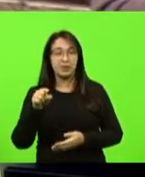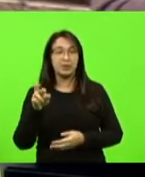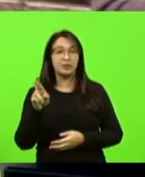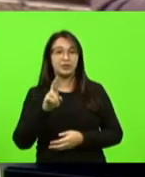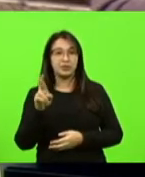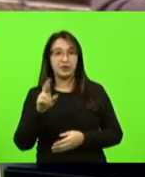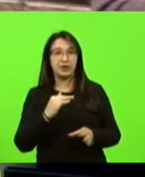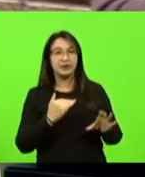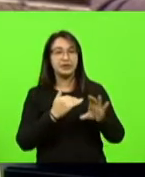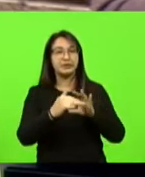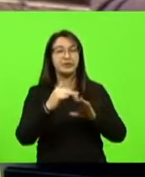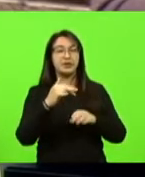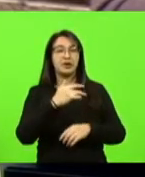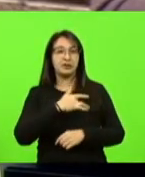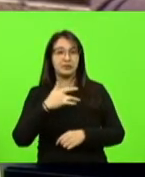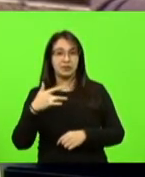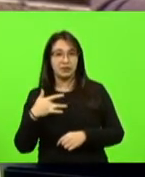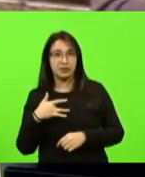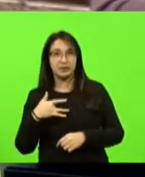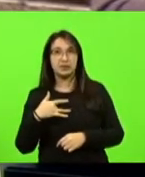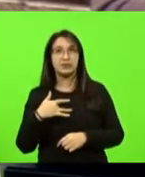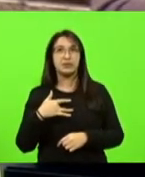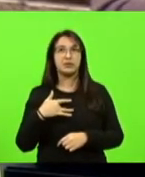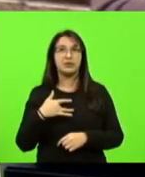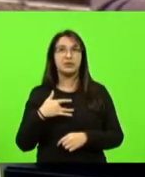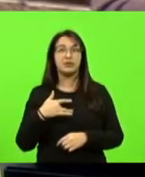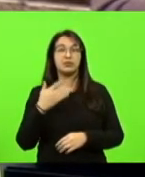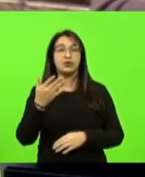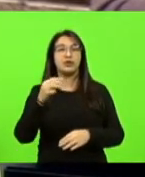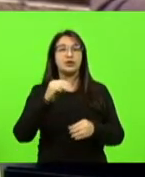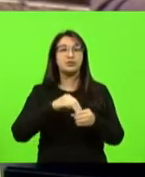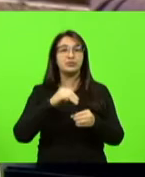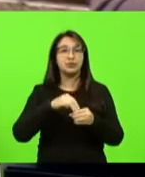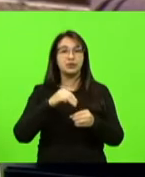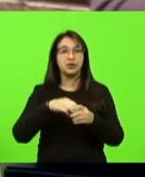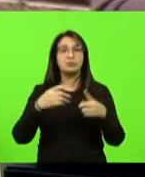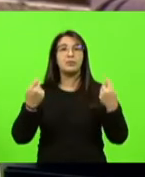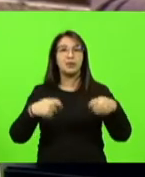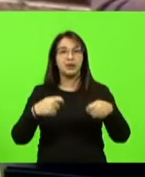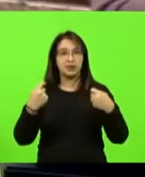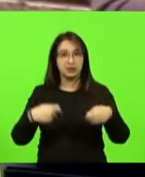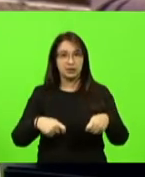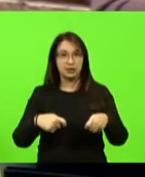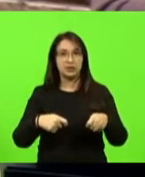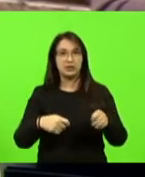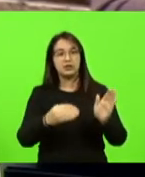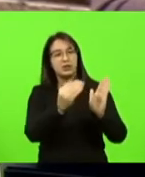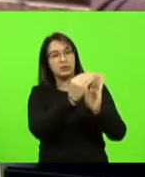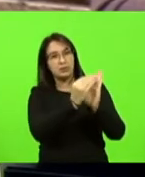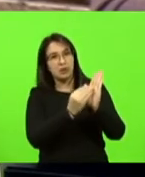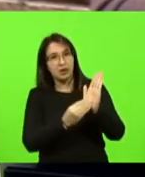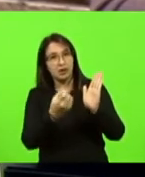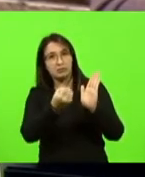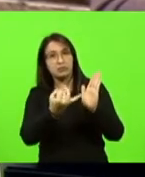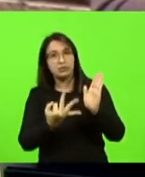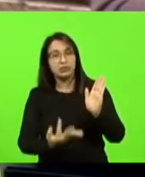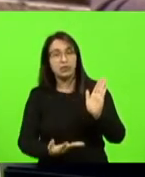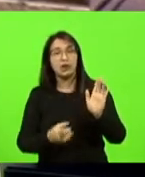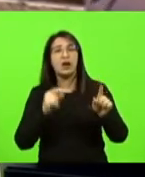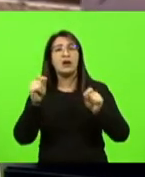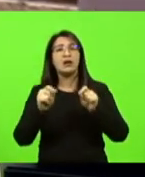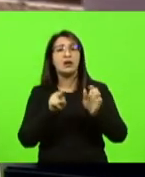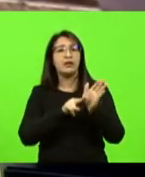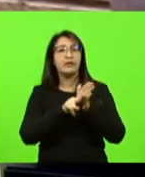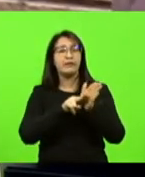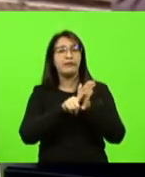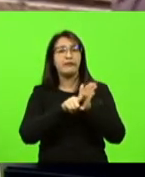para a saúde, deputado Cobalcini, que o município não tenha que prestar conta lá. Quem é que fiscaliza as contas do município? Não é a